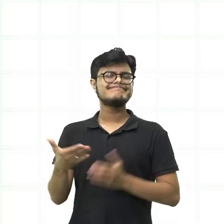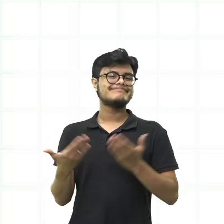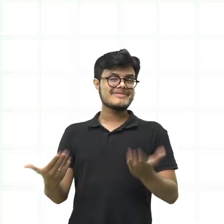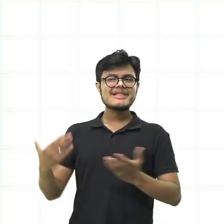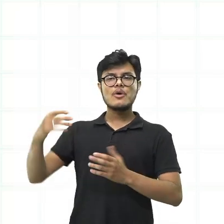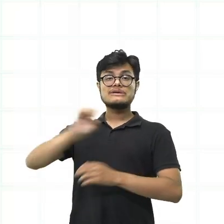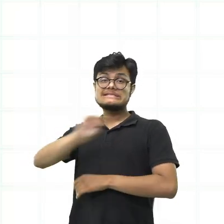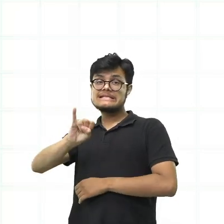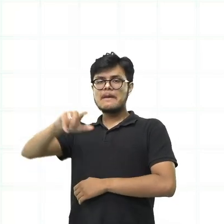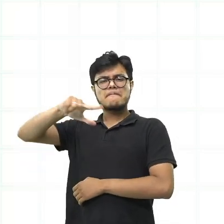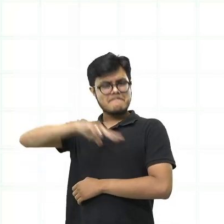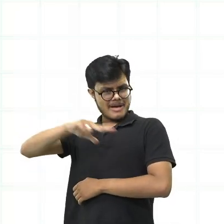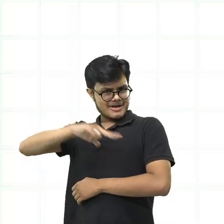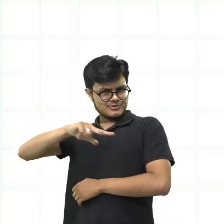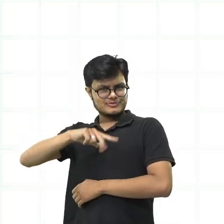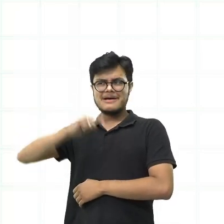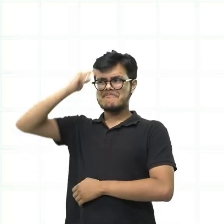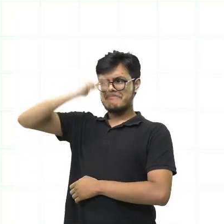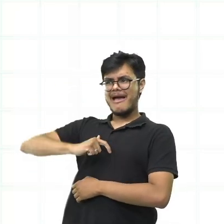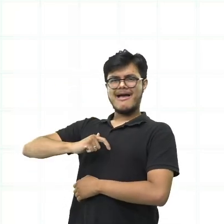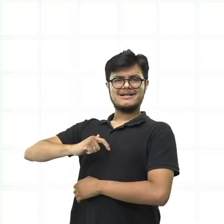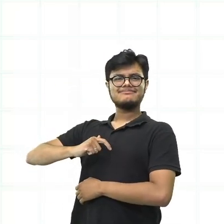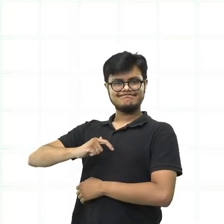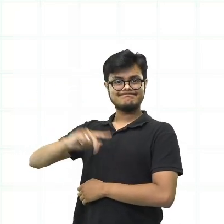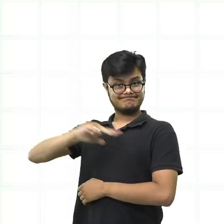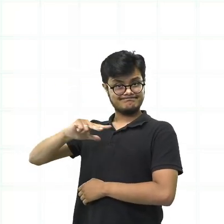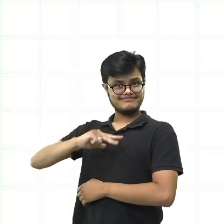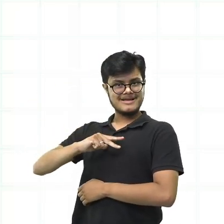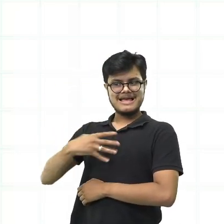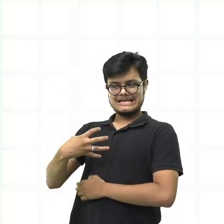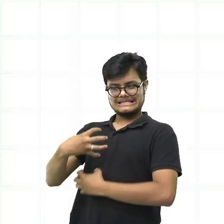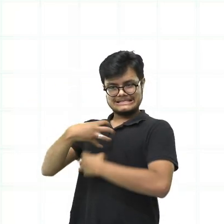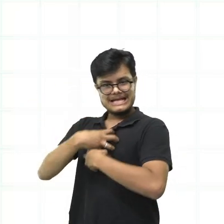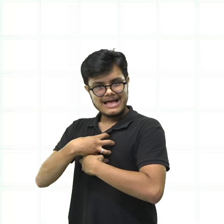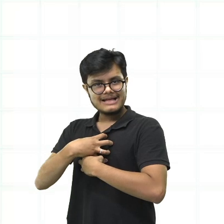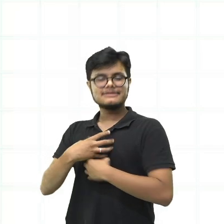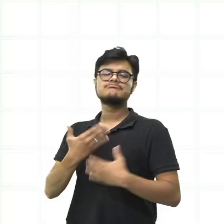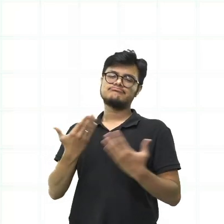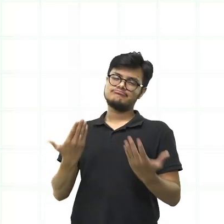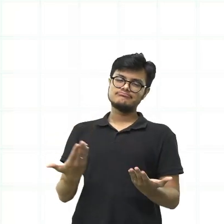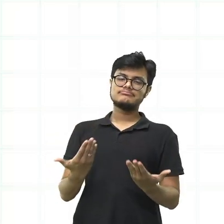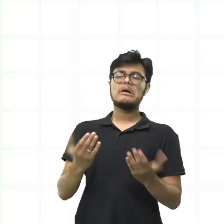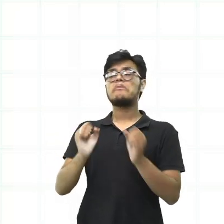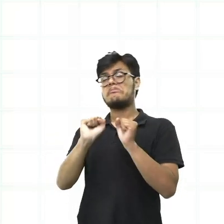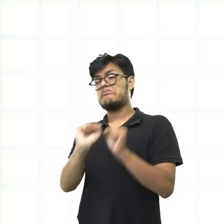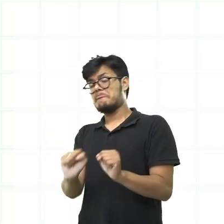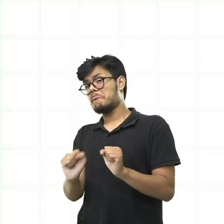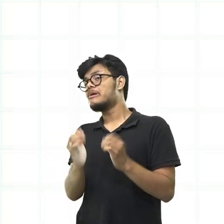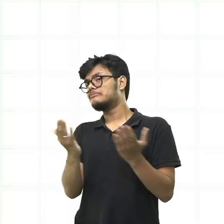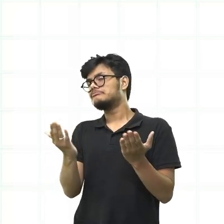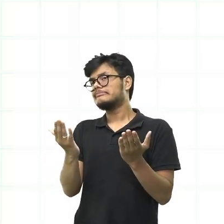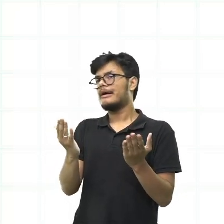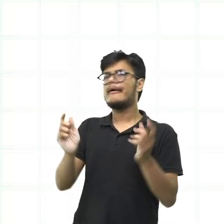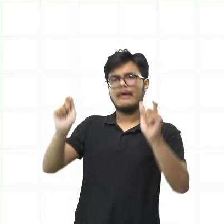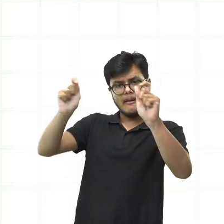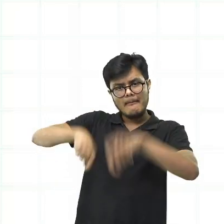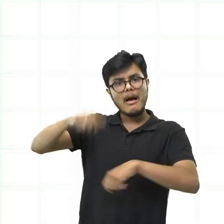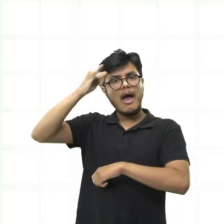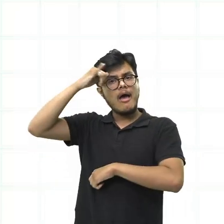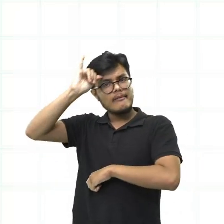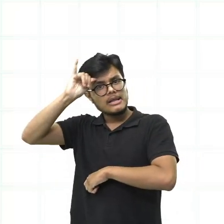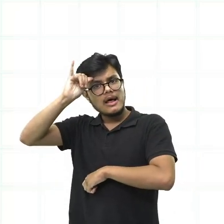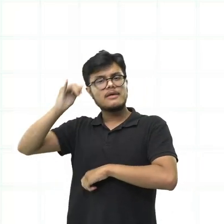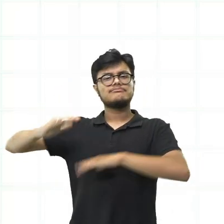começa a perceber a partir aí de alguns elementos, né? Poderia ter sido evitado esse